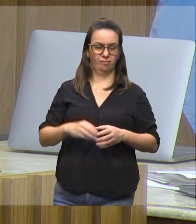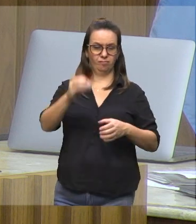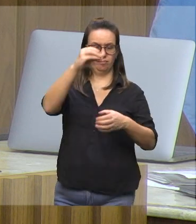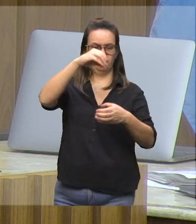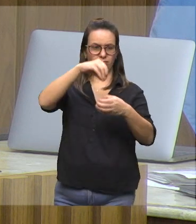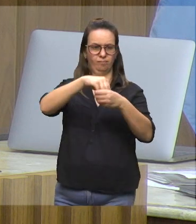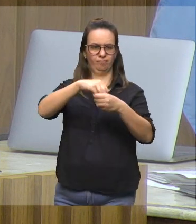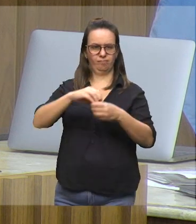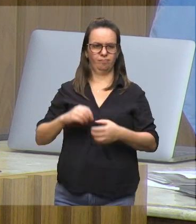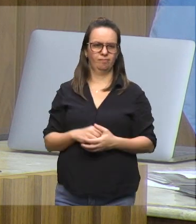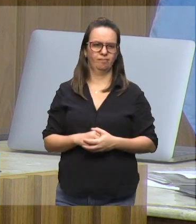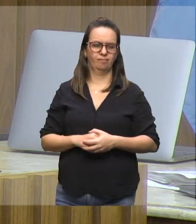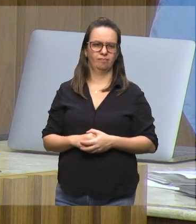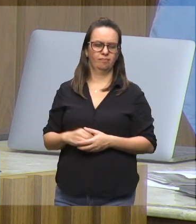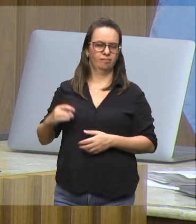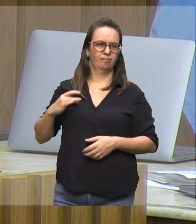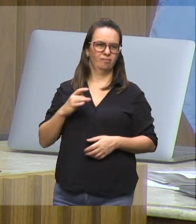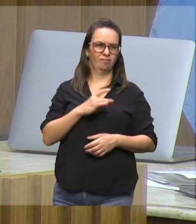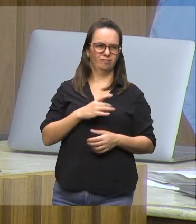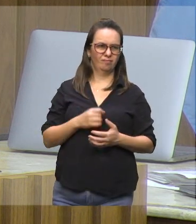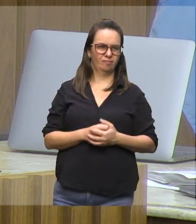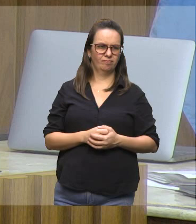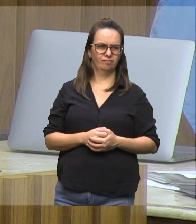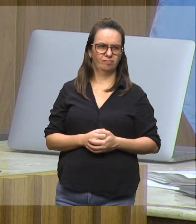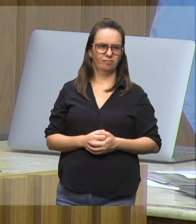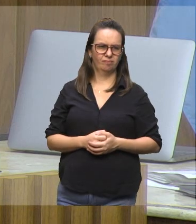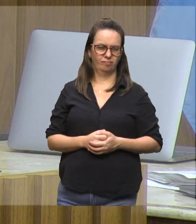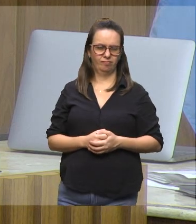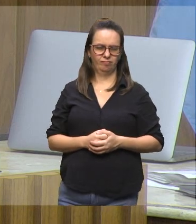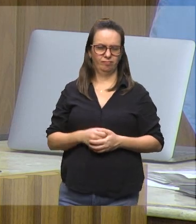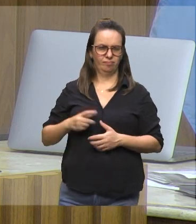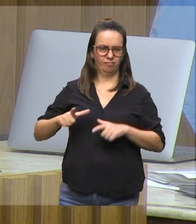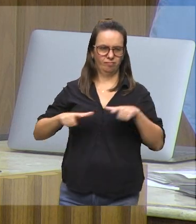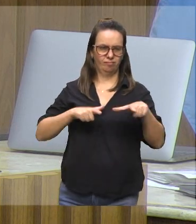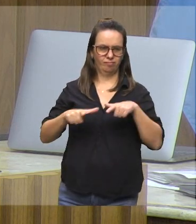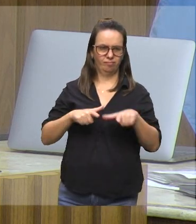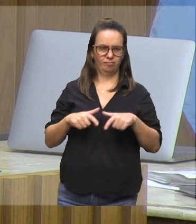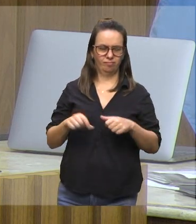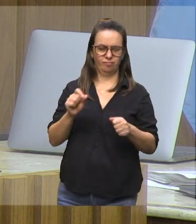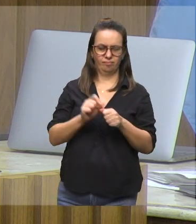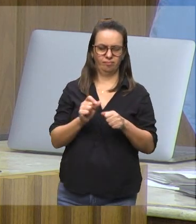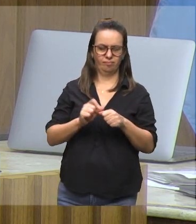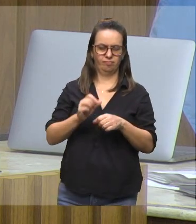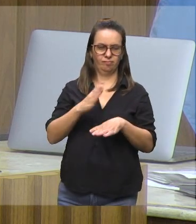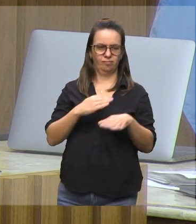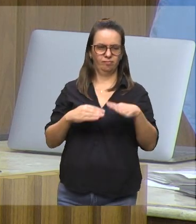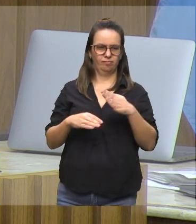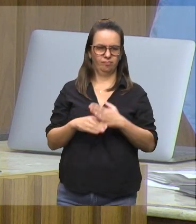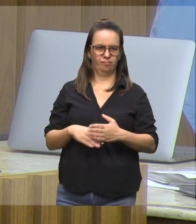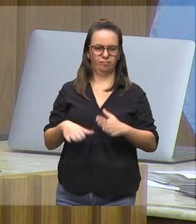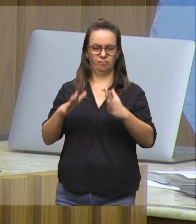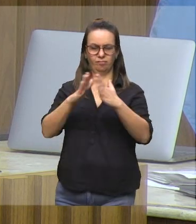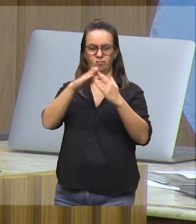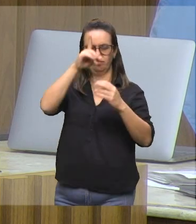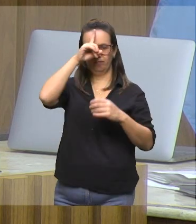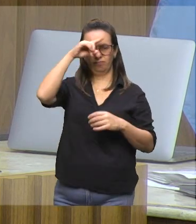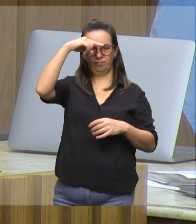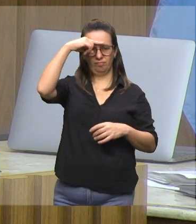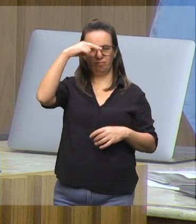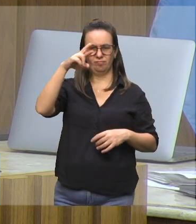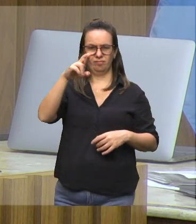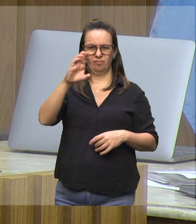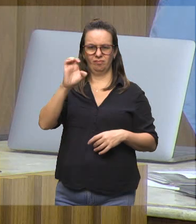esforços para que o Hospital Regional possa ter um rumo para atender a